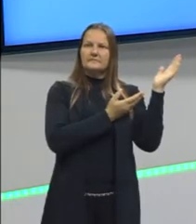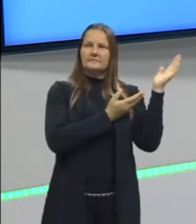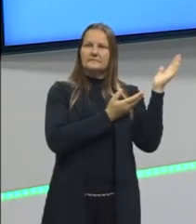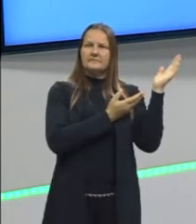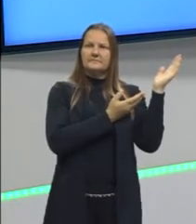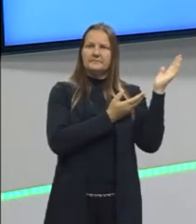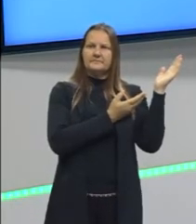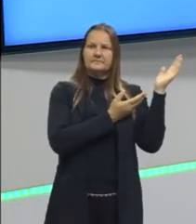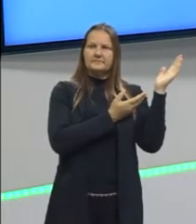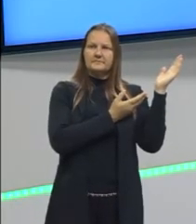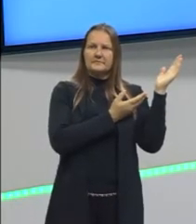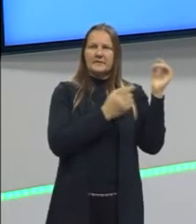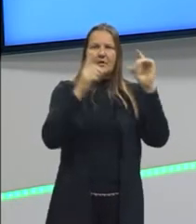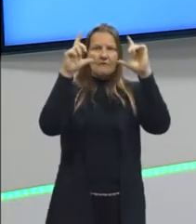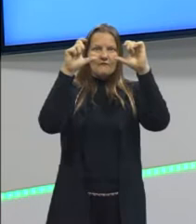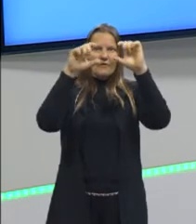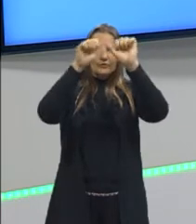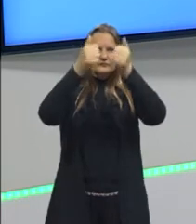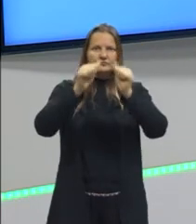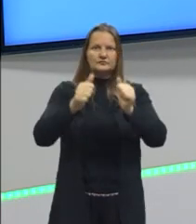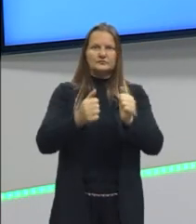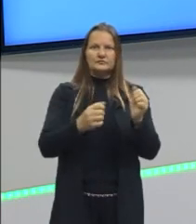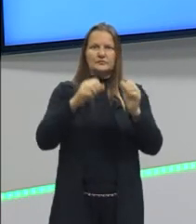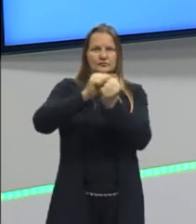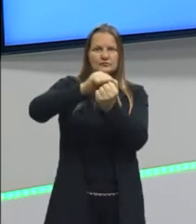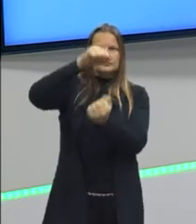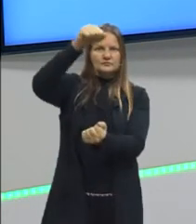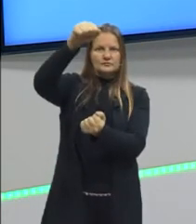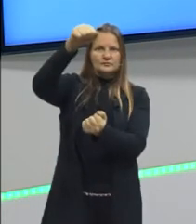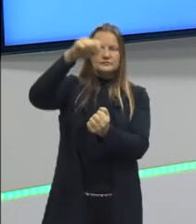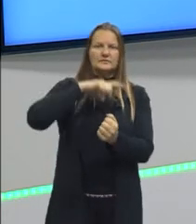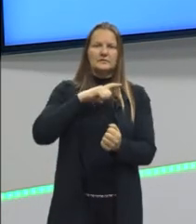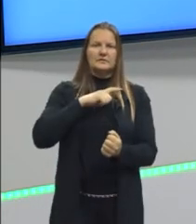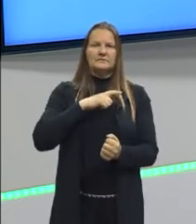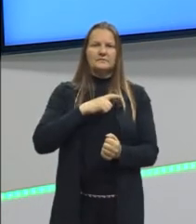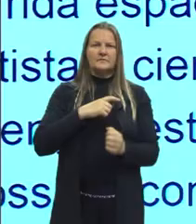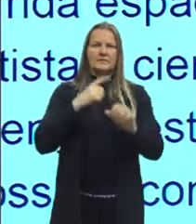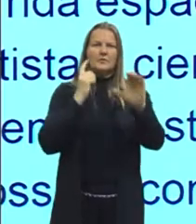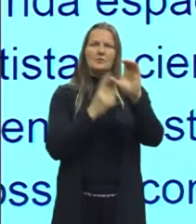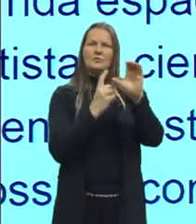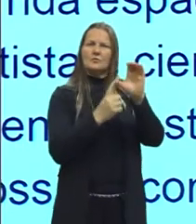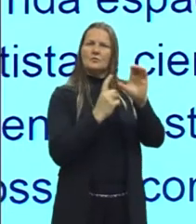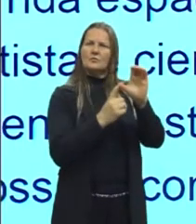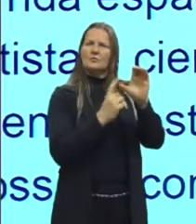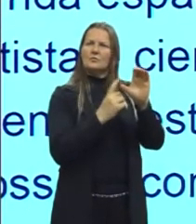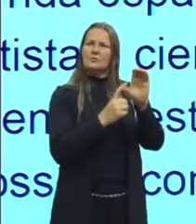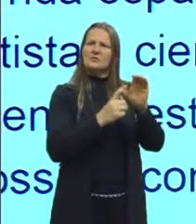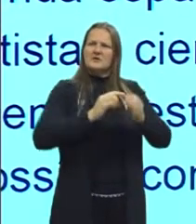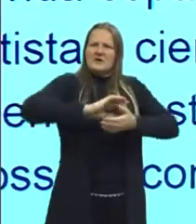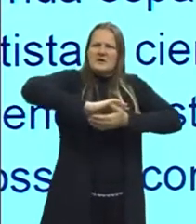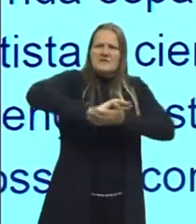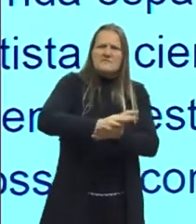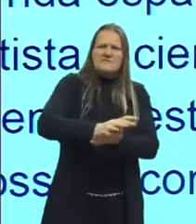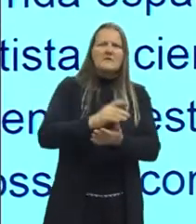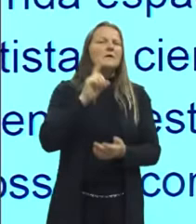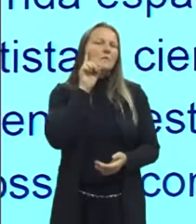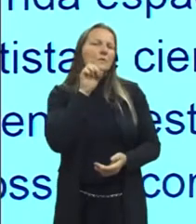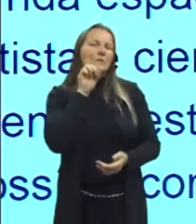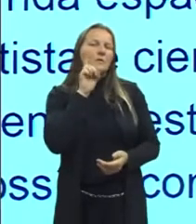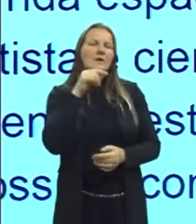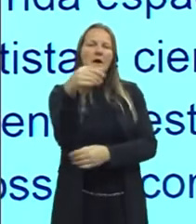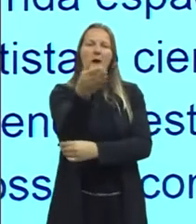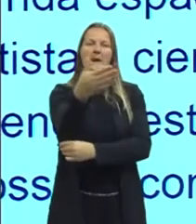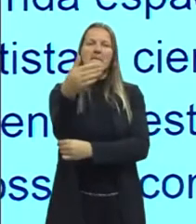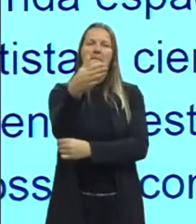uma imagem então né de um cartaz em que teriam comunistas matando americanos a bandeira